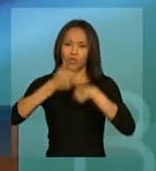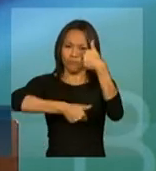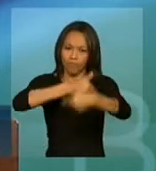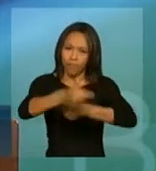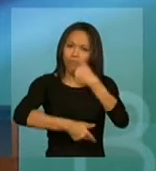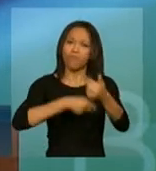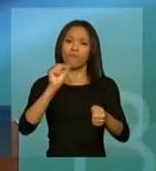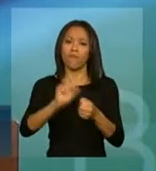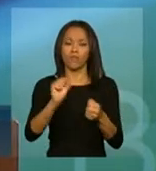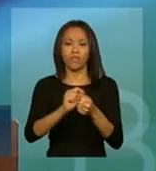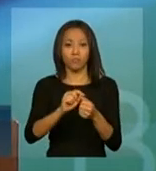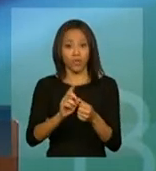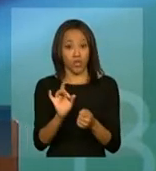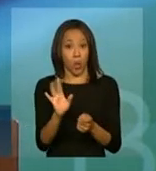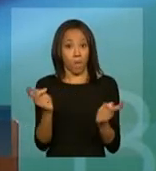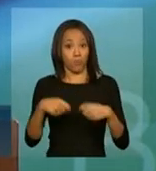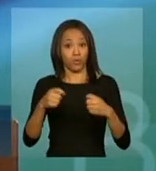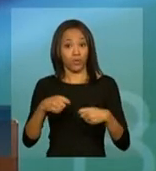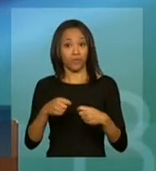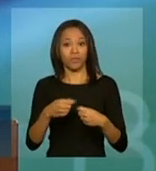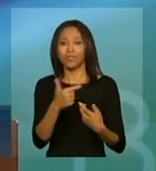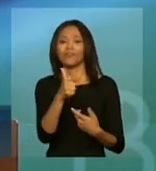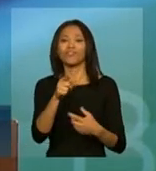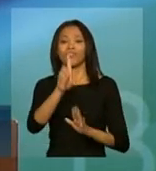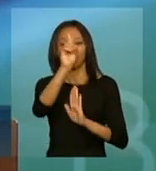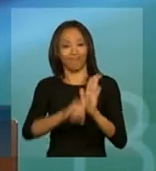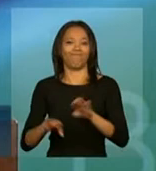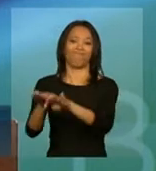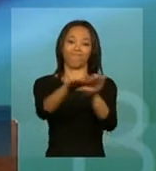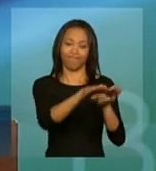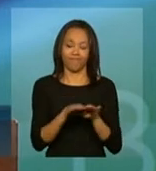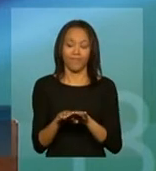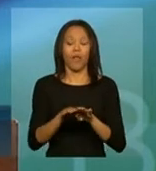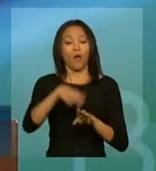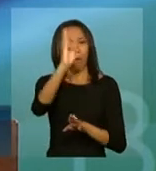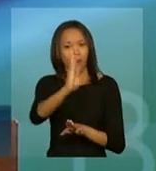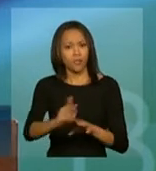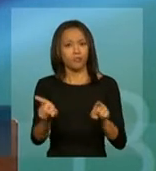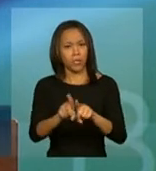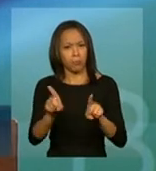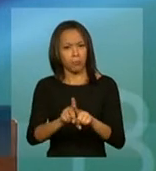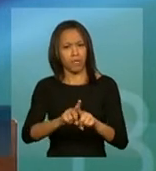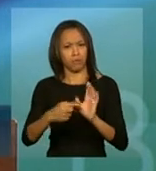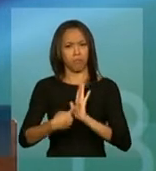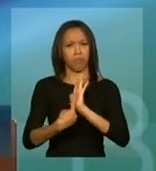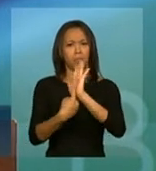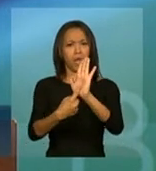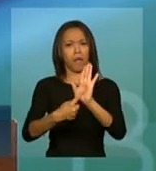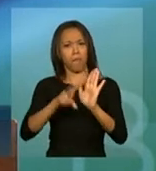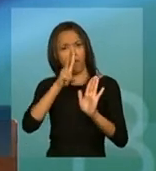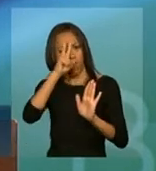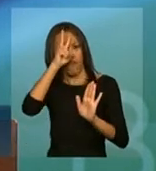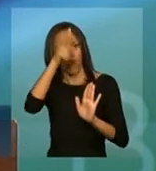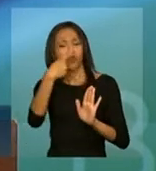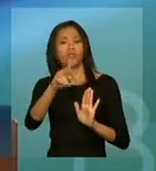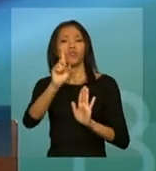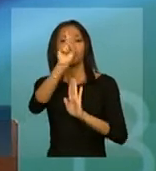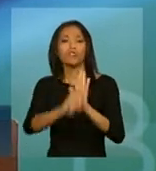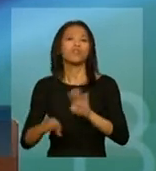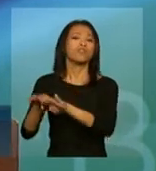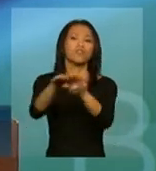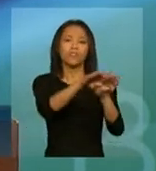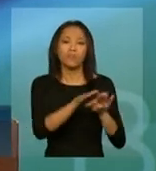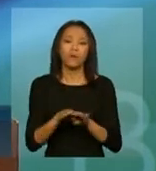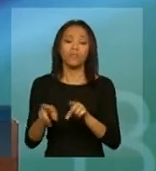construindo, não seria possível sem democracia. O Brasil também vem se destacando pela força de sua democracia e pela solidez de suas